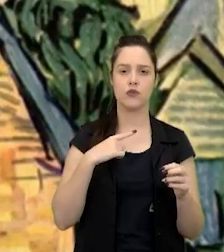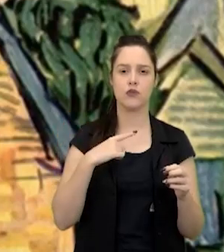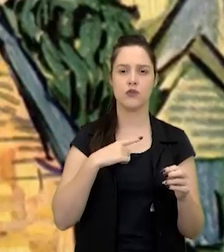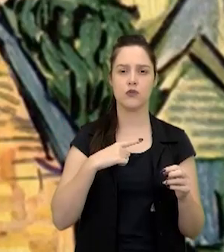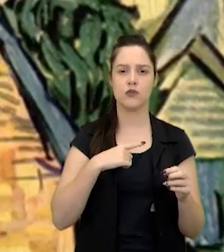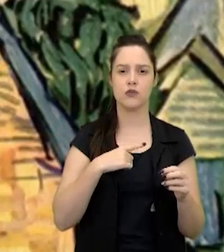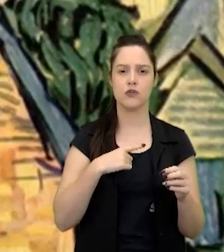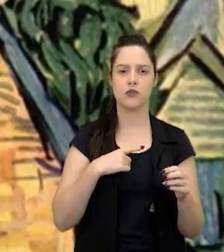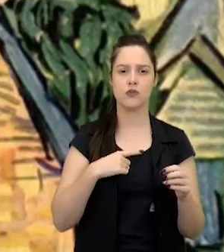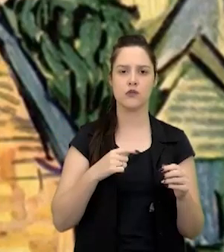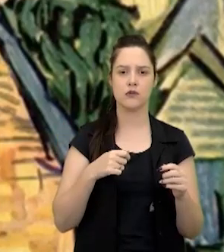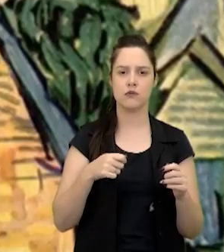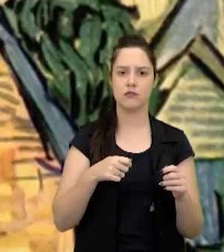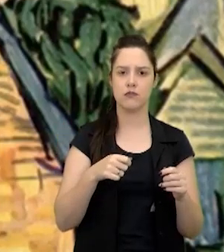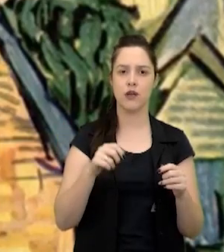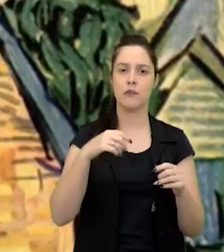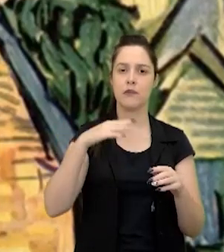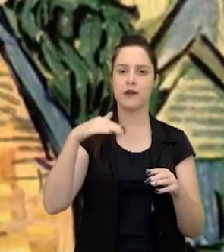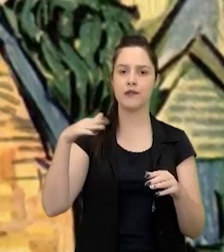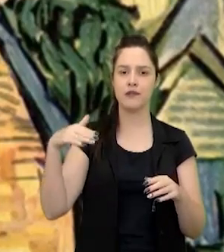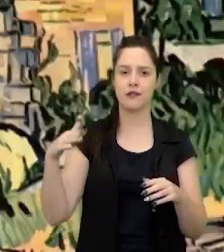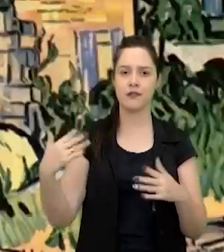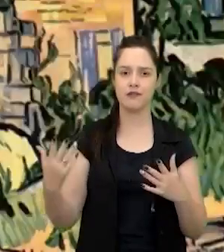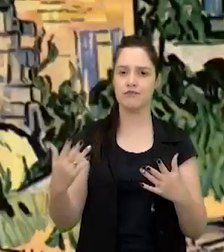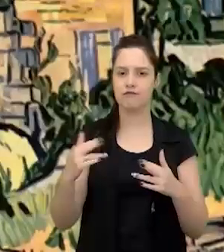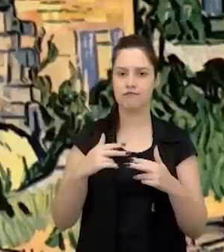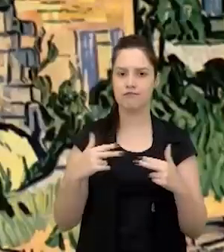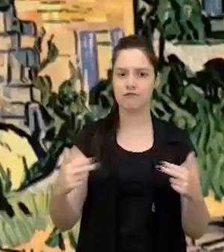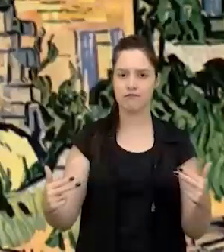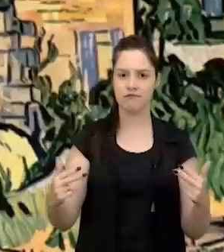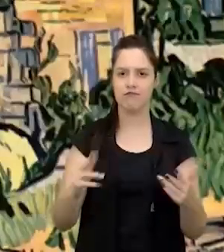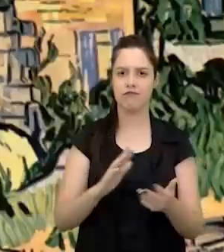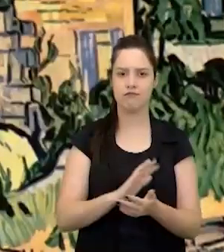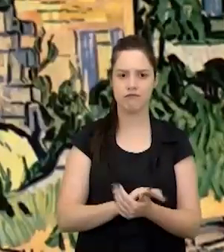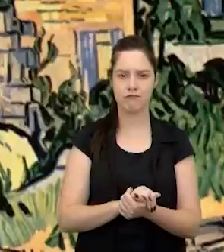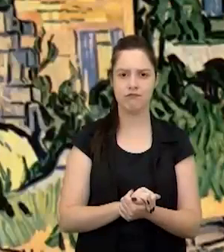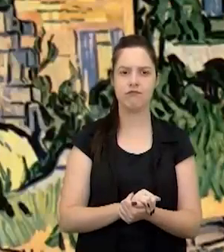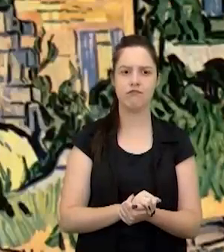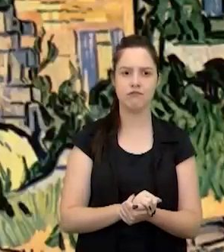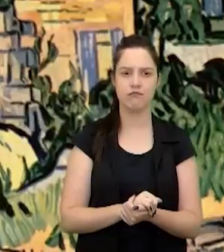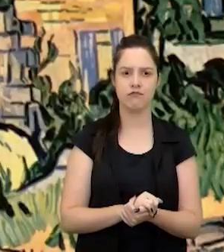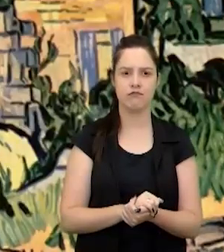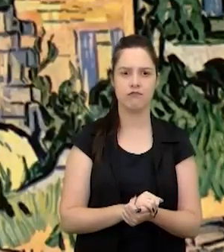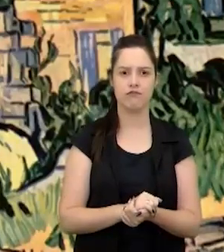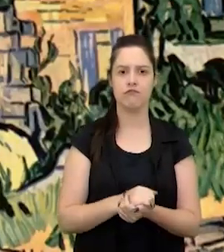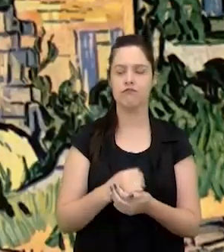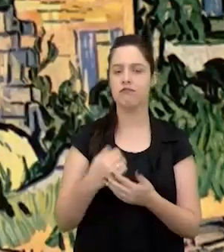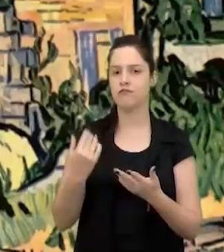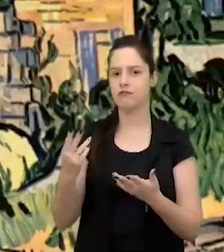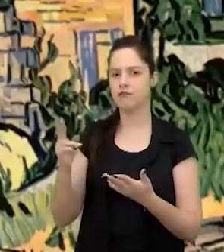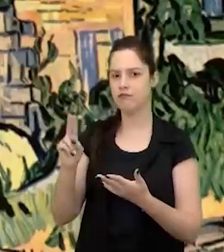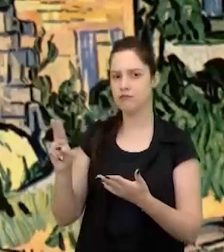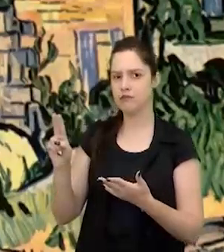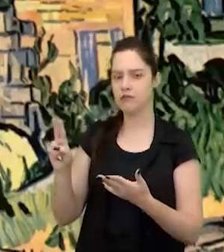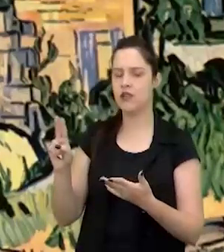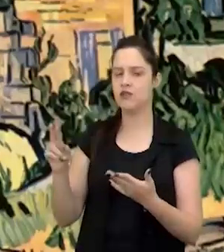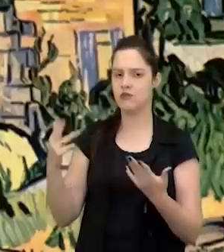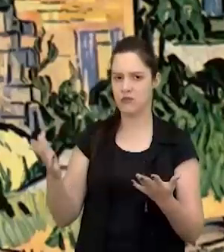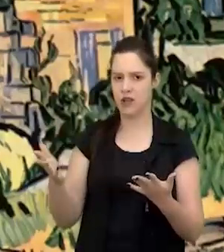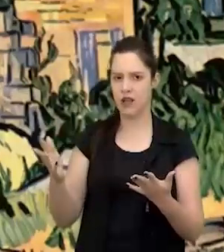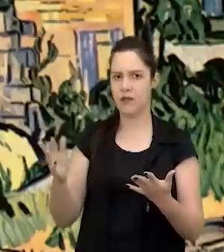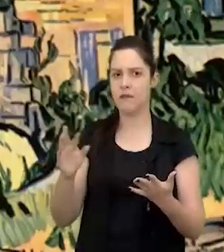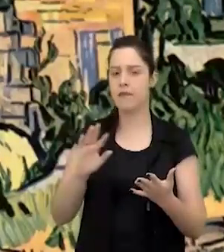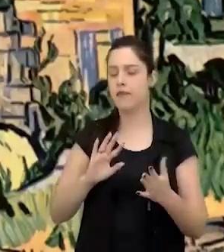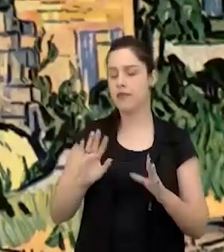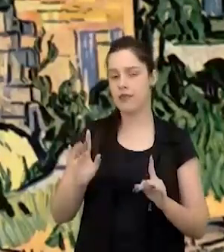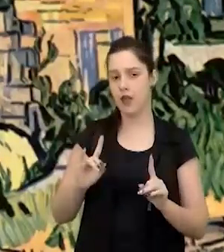Gogh pintado lá pelo Van Gogh. Mas lá no fundo, mesmo que ele não esteja no primeiro plano, ainda é um autorretrato? Não, aí a gente já começa